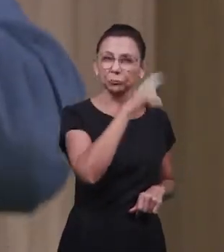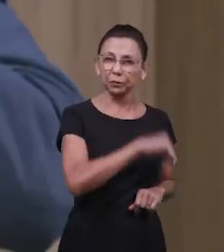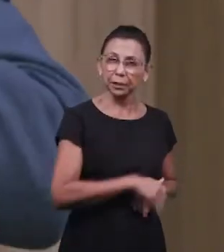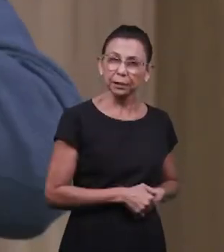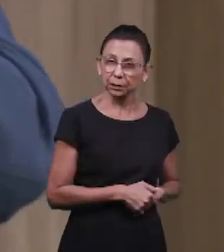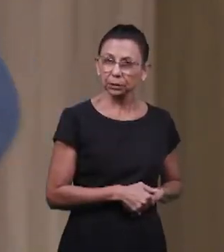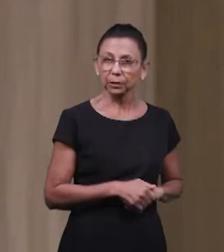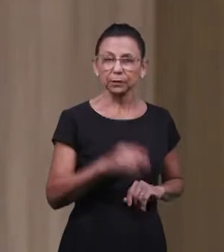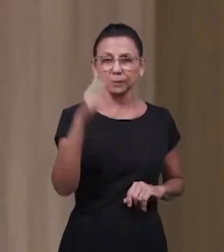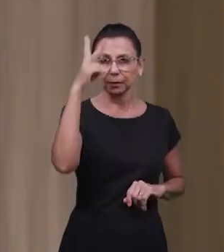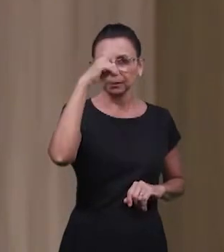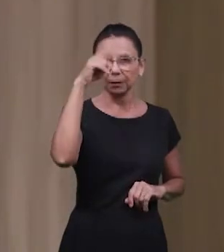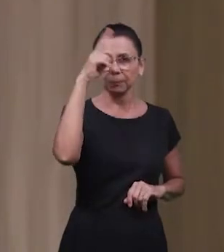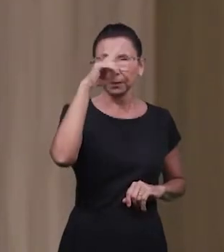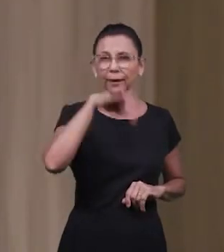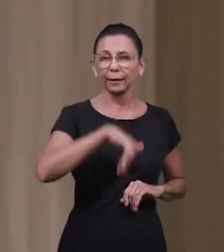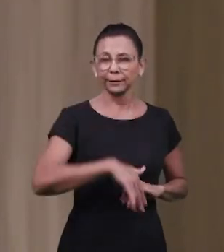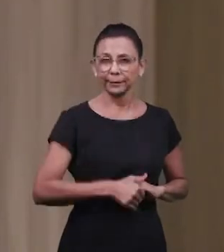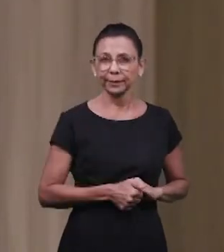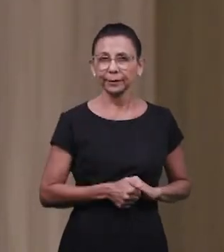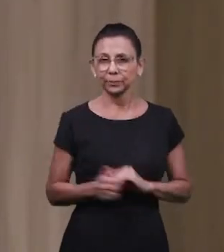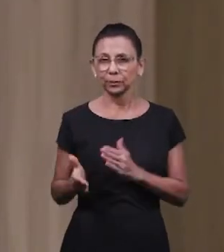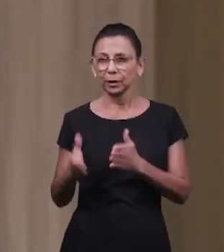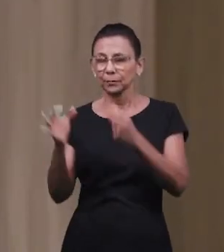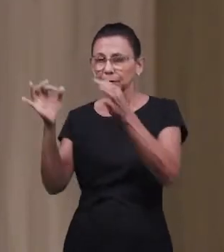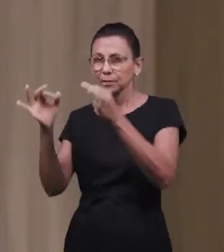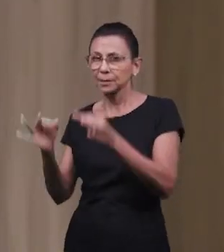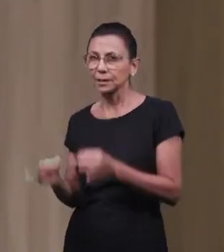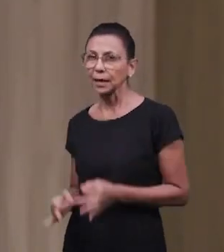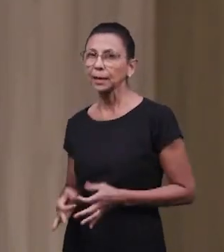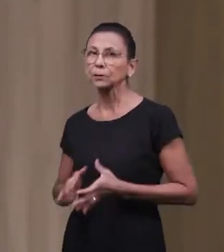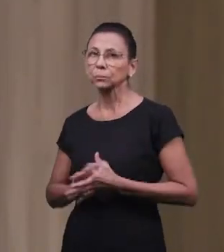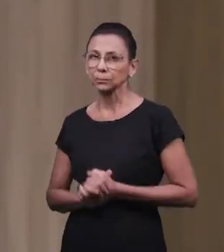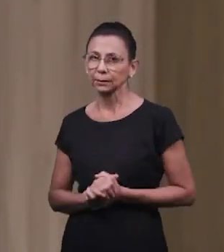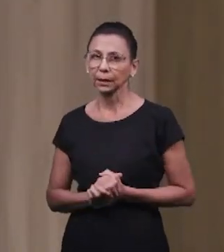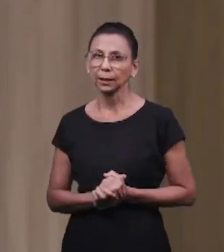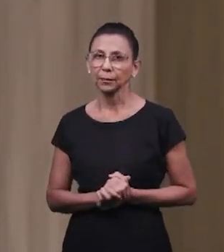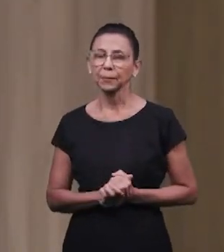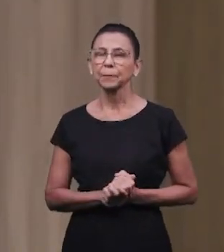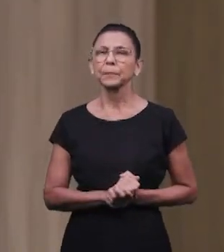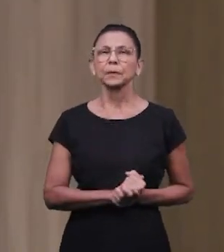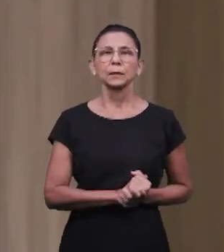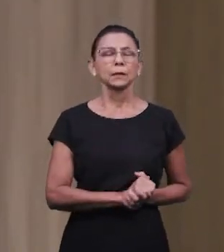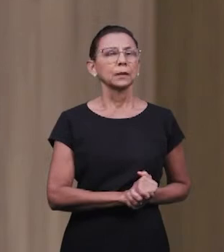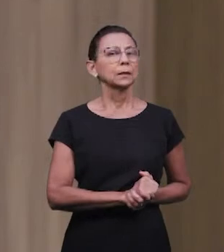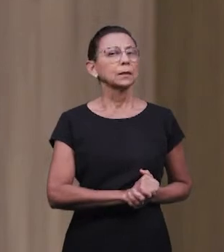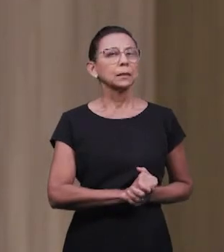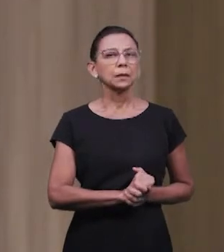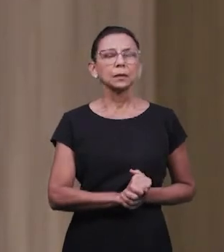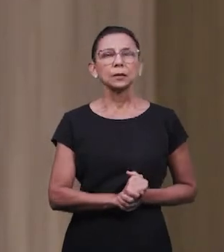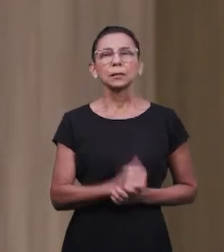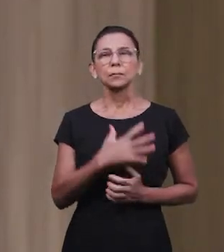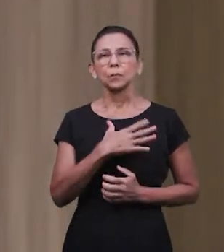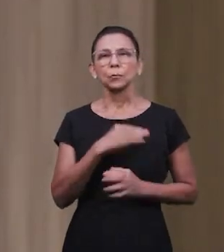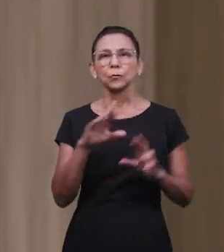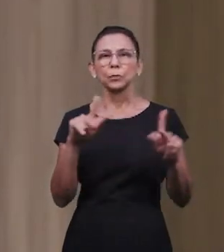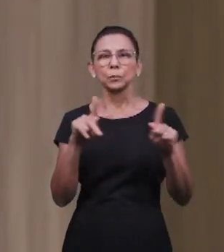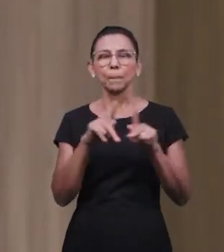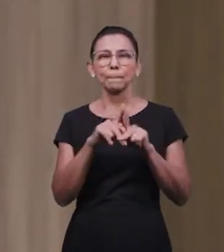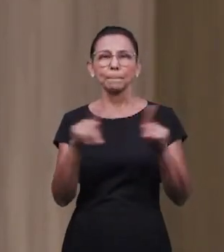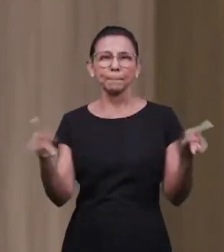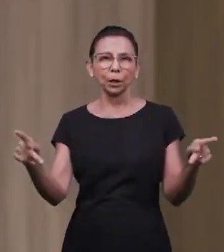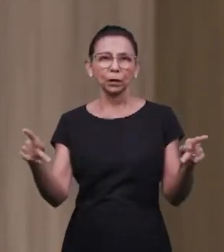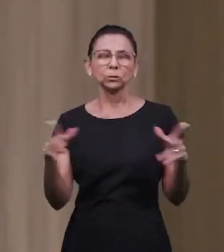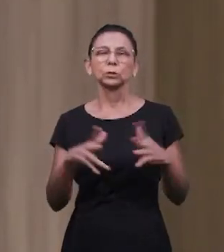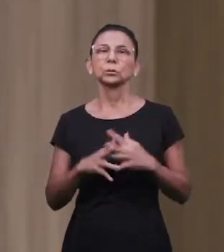do pai, igual esteve Manassés, ele foi rebelde, o pai dele foi exemplo de fé, foi rebelde, mas quando ele foi acorrentado, preso